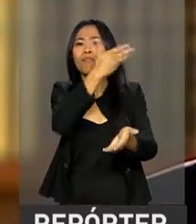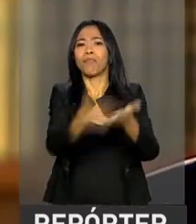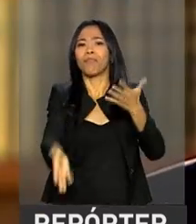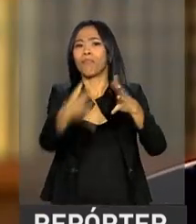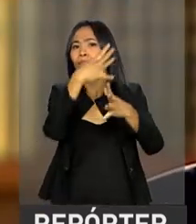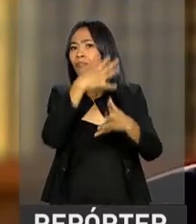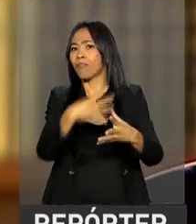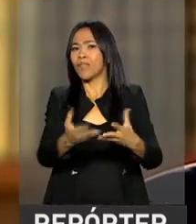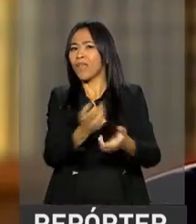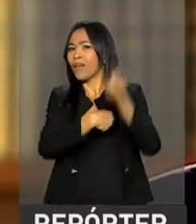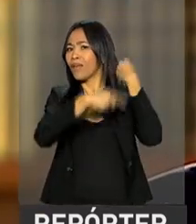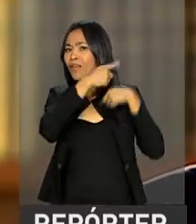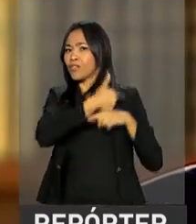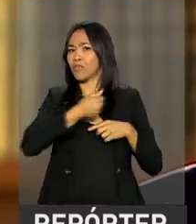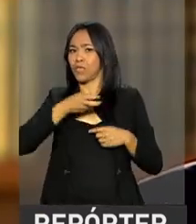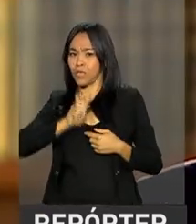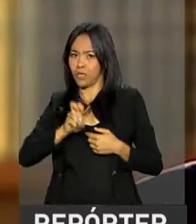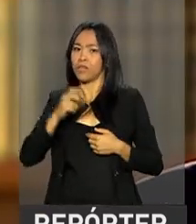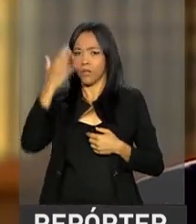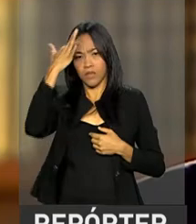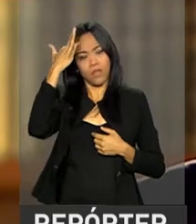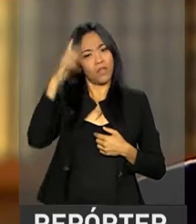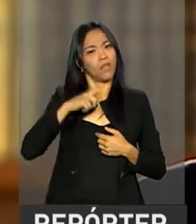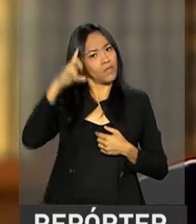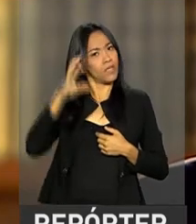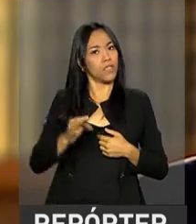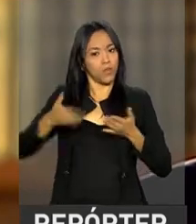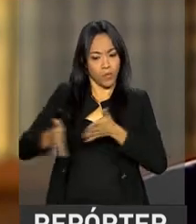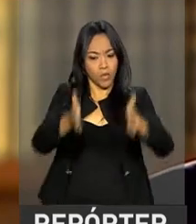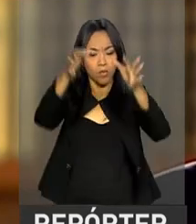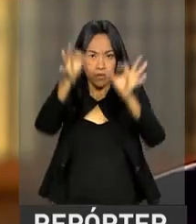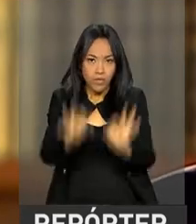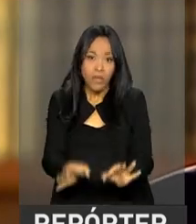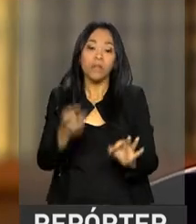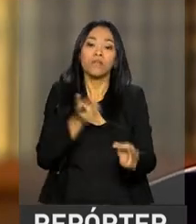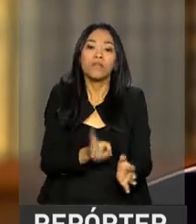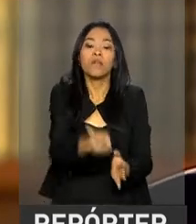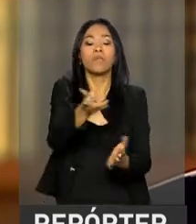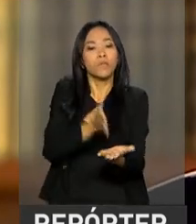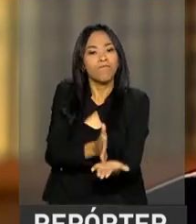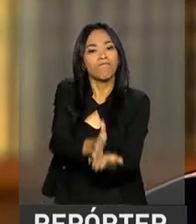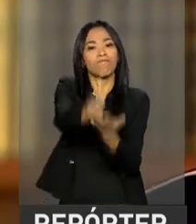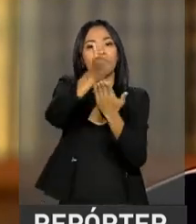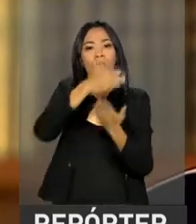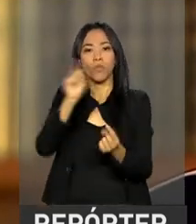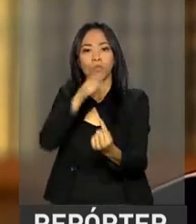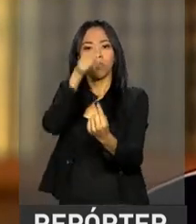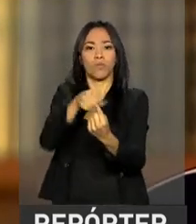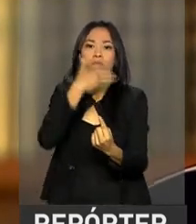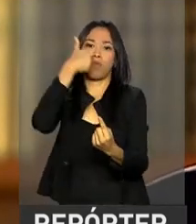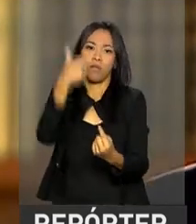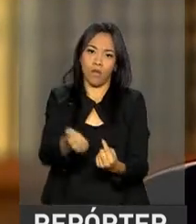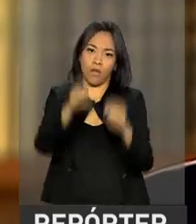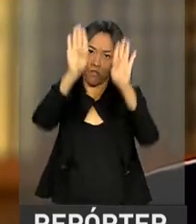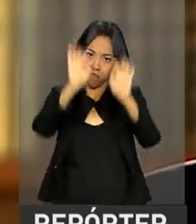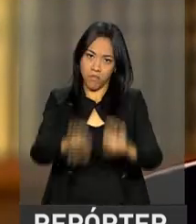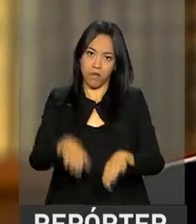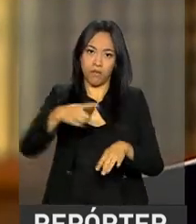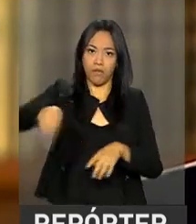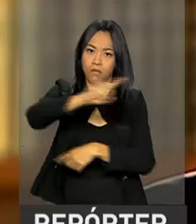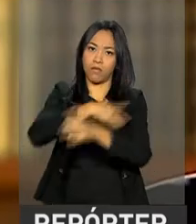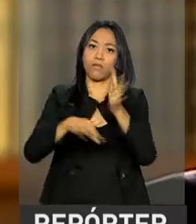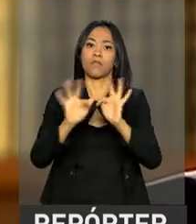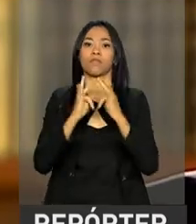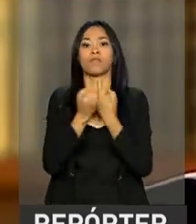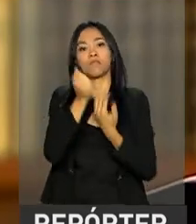de que estamos no caminho certo e seguiremos em frente sempre na direção de melhorar o bem estar dos